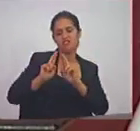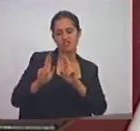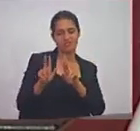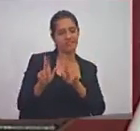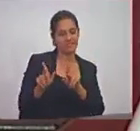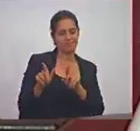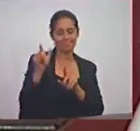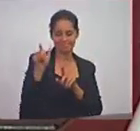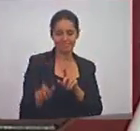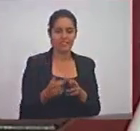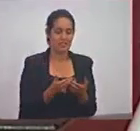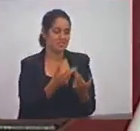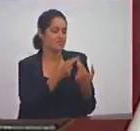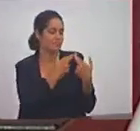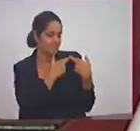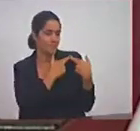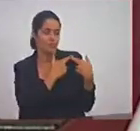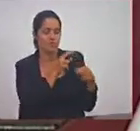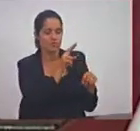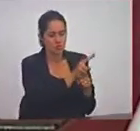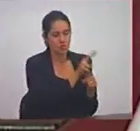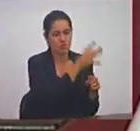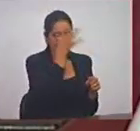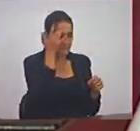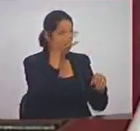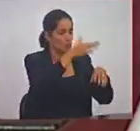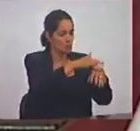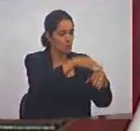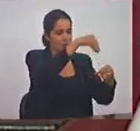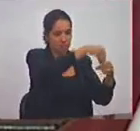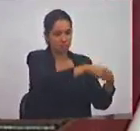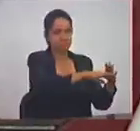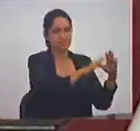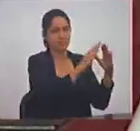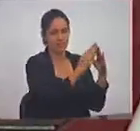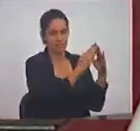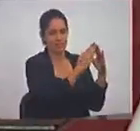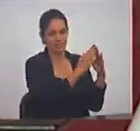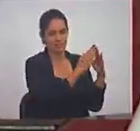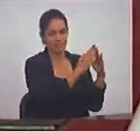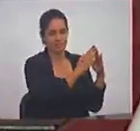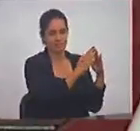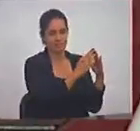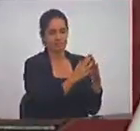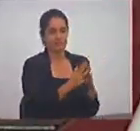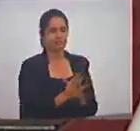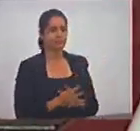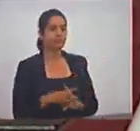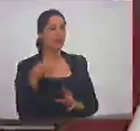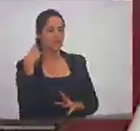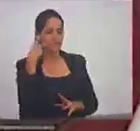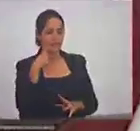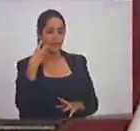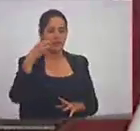enquanto responsável pelos cuidados aos pacientes que utilizam a Casa de Apoio de Barretos. Vereador Meidão,